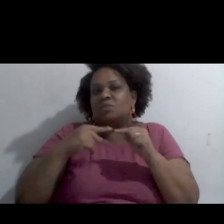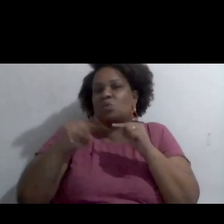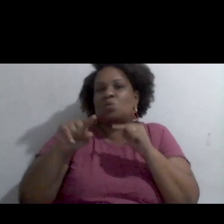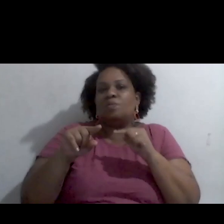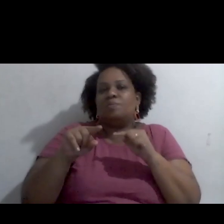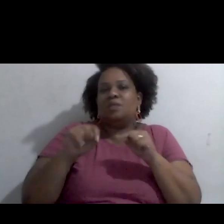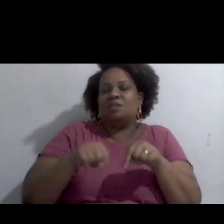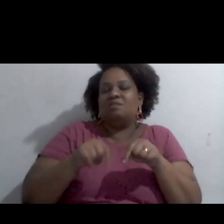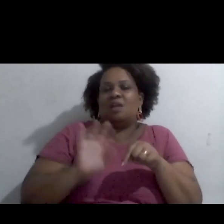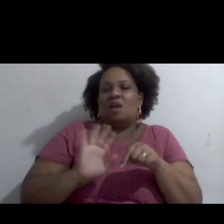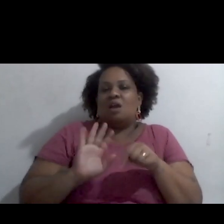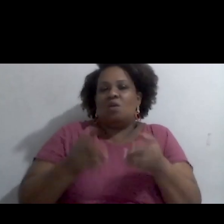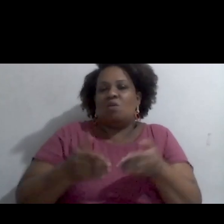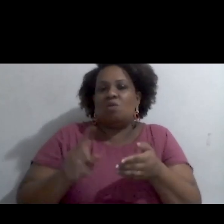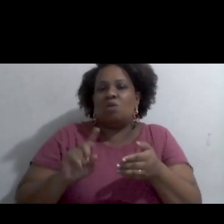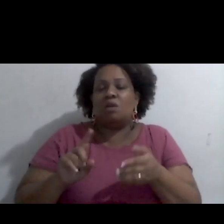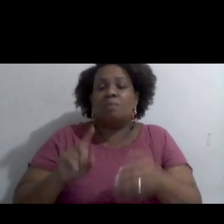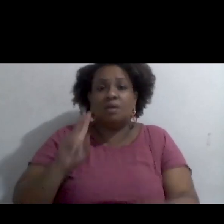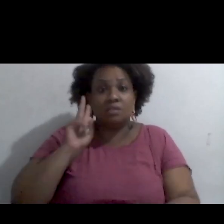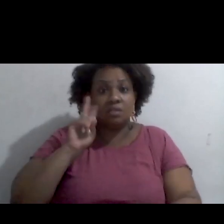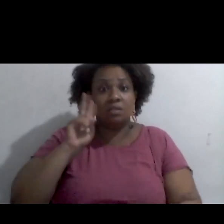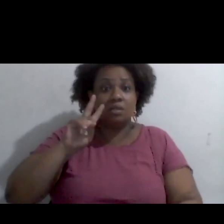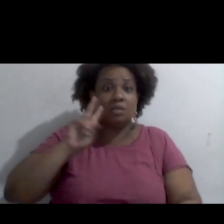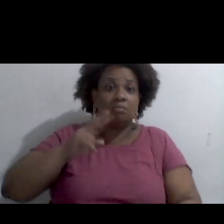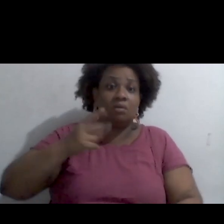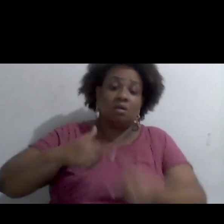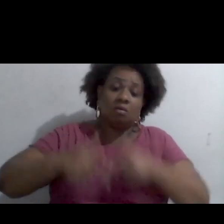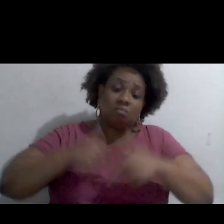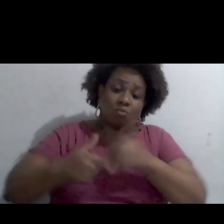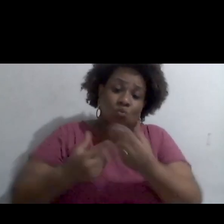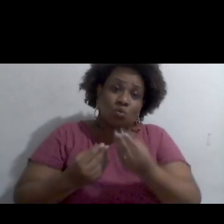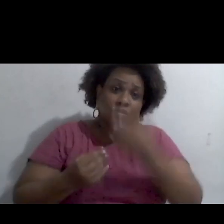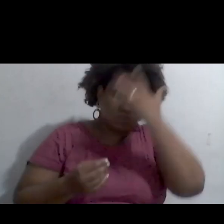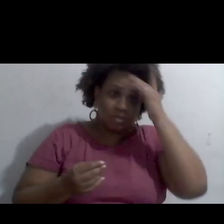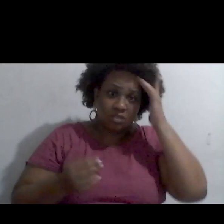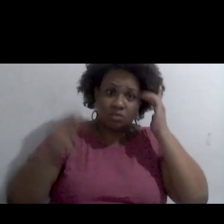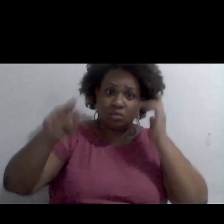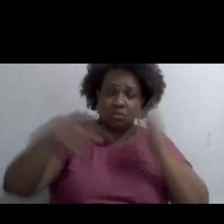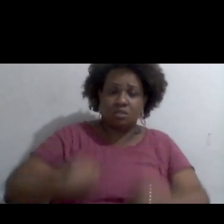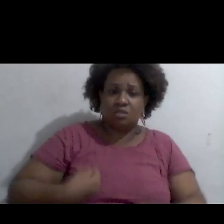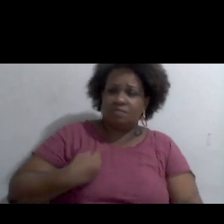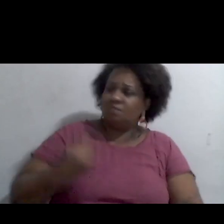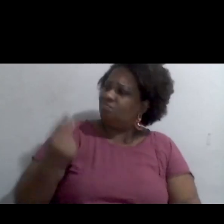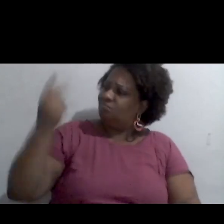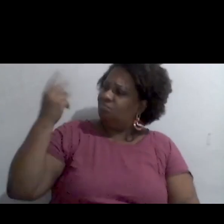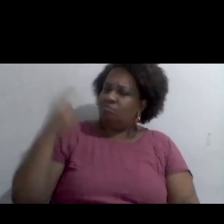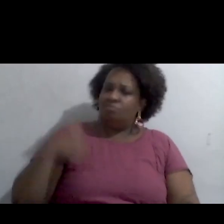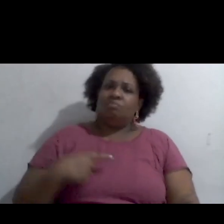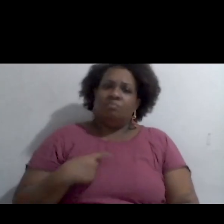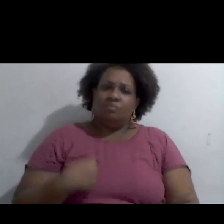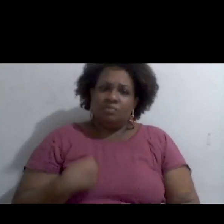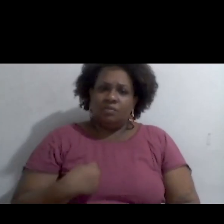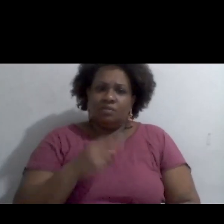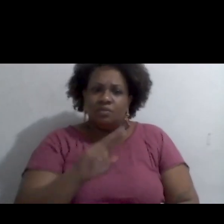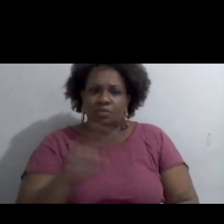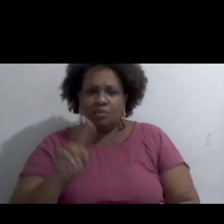agora. Mas ele é um plano que foi construído por muitas pessoas que estão aqui. Perini estava lá no plano, Leonardo estava, Robson